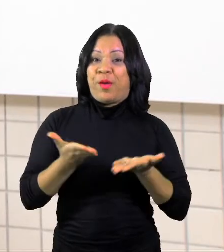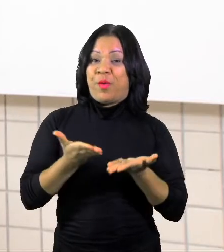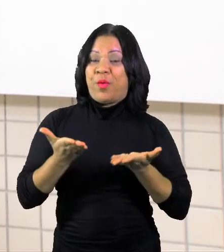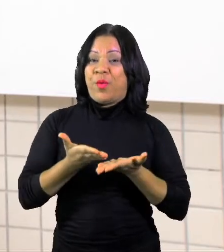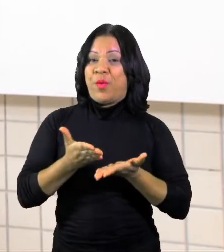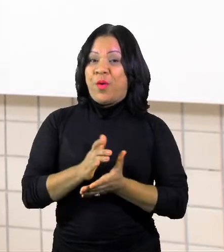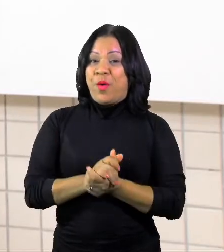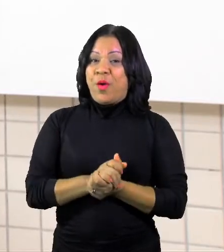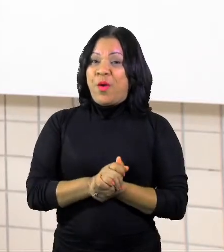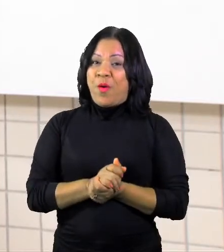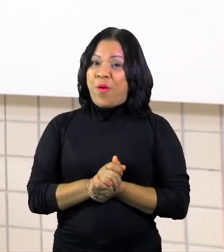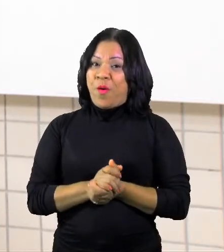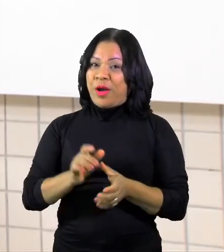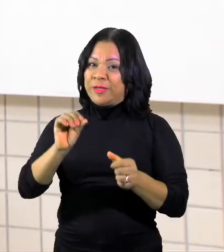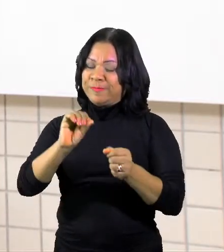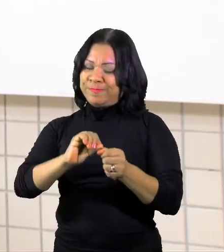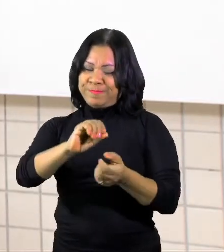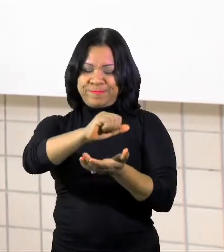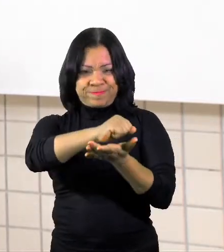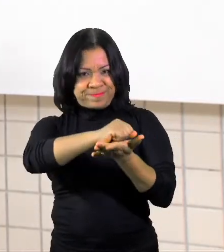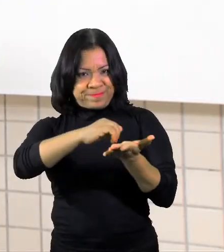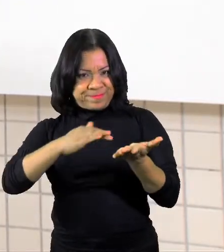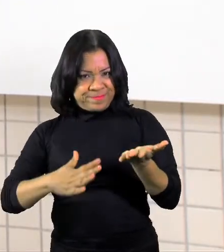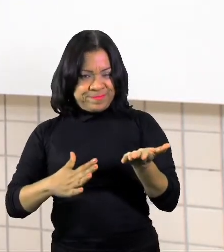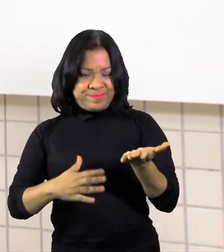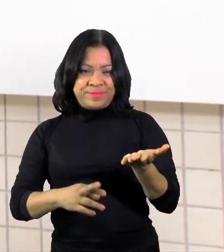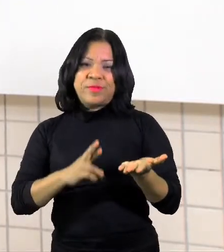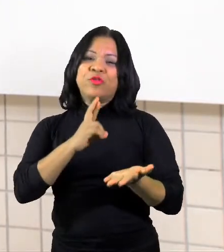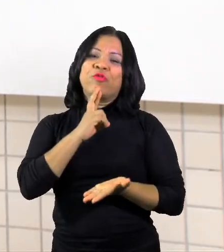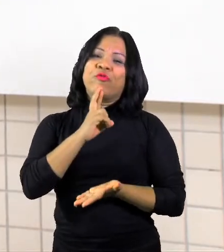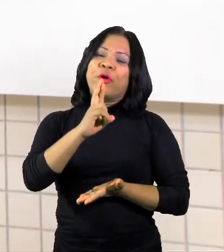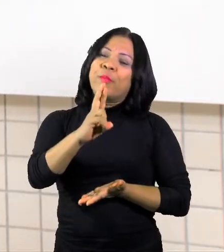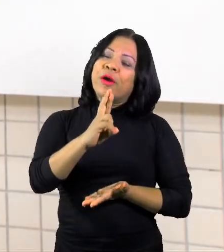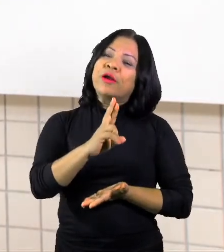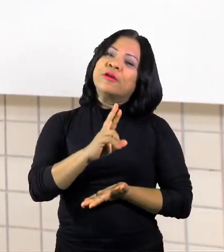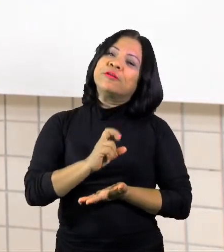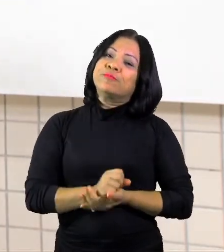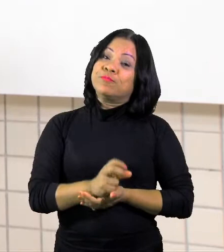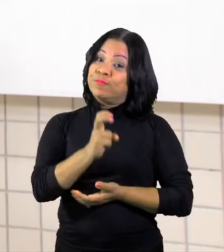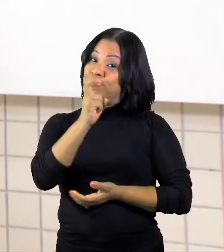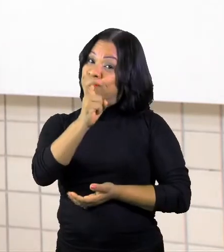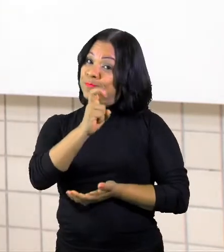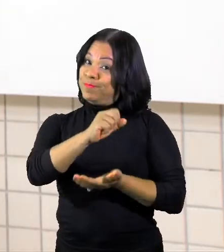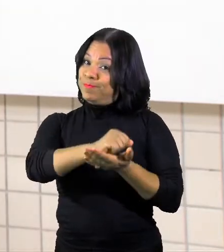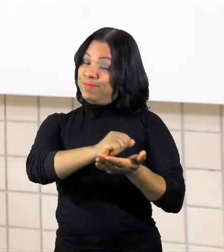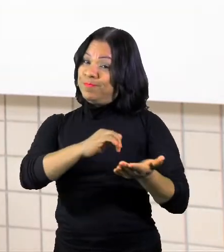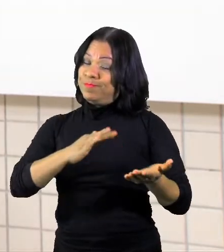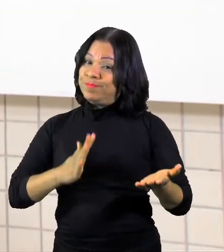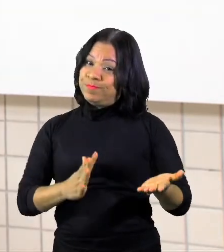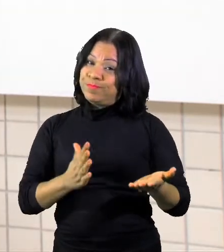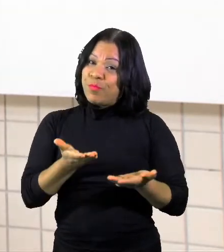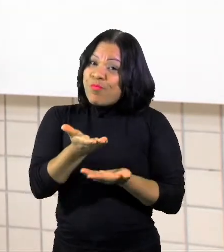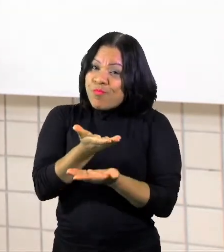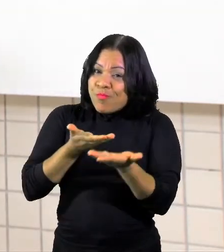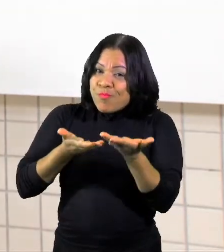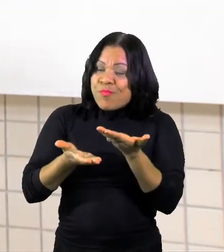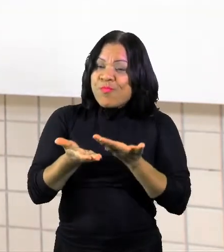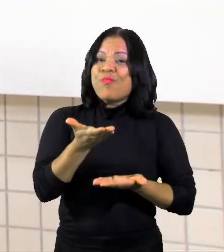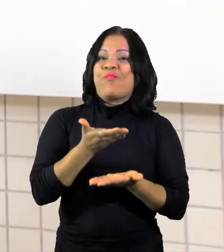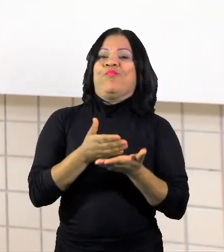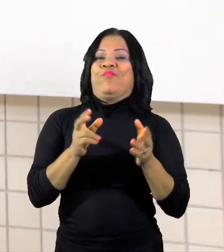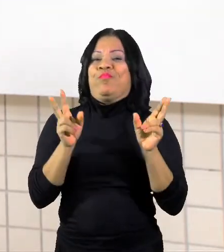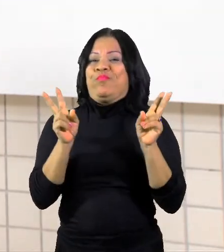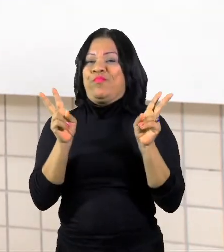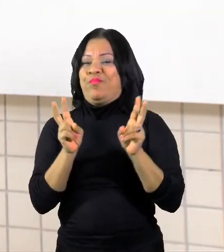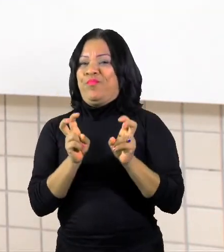as atividades. Nós vamos responder agora 5 atividades relacionadas a esse